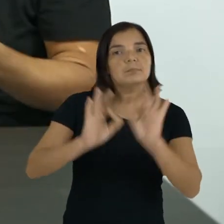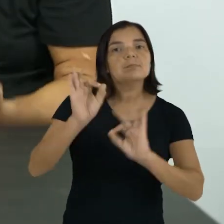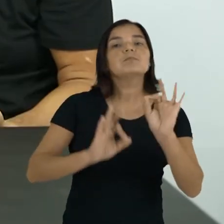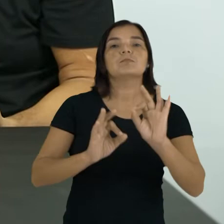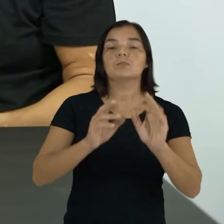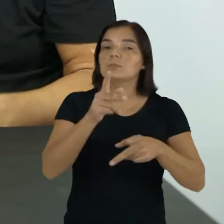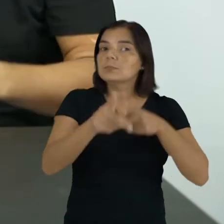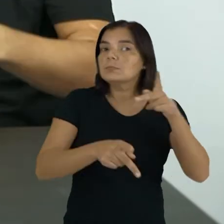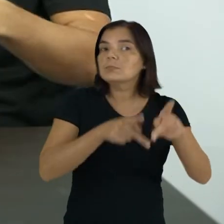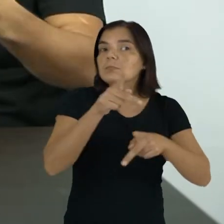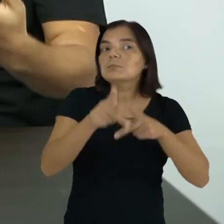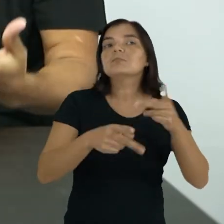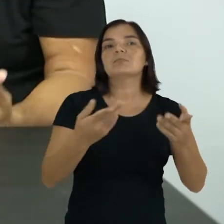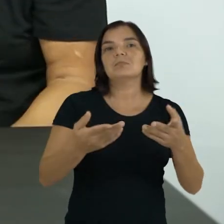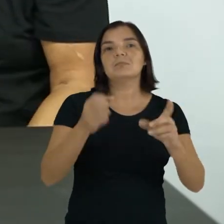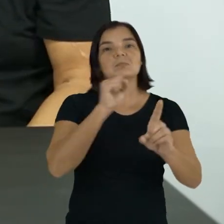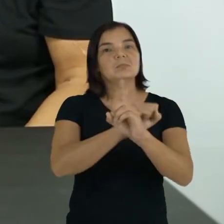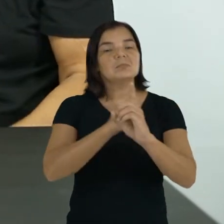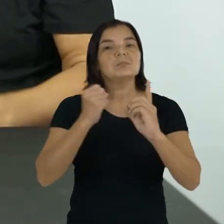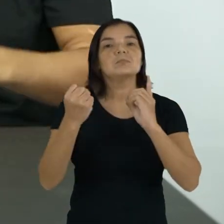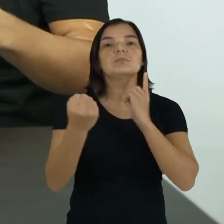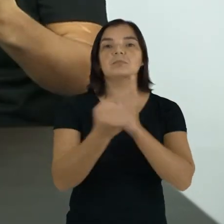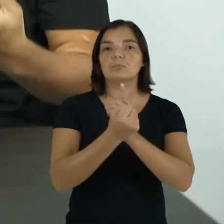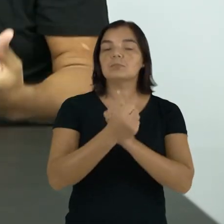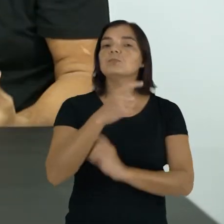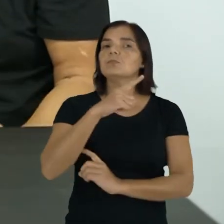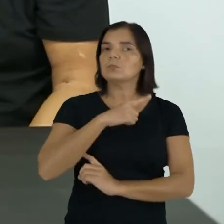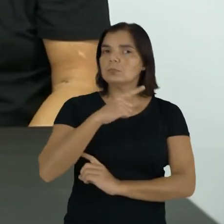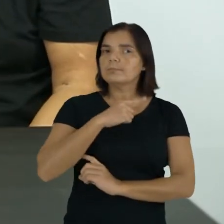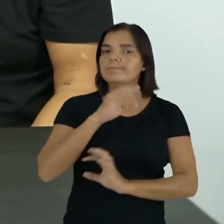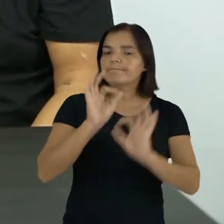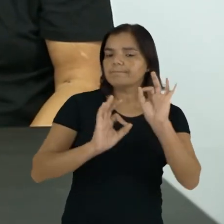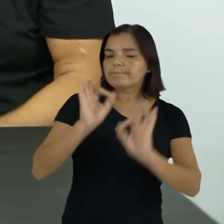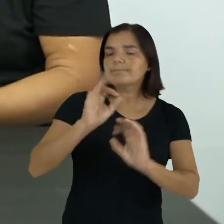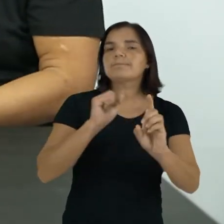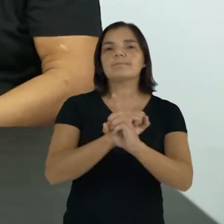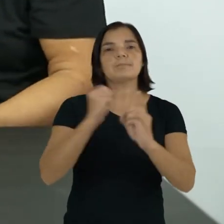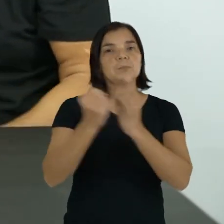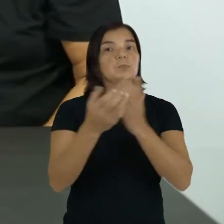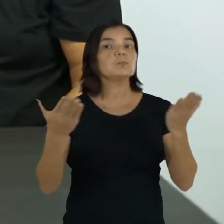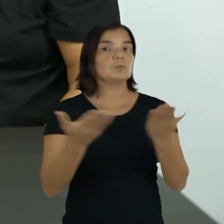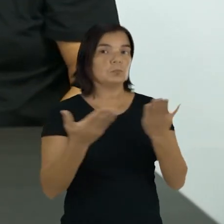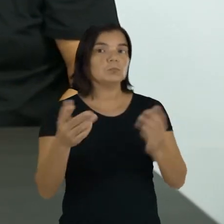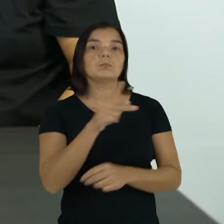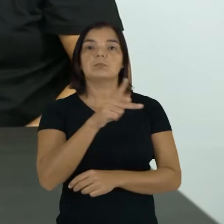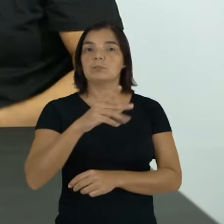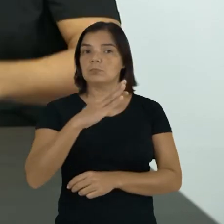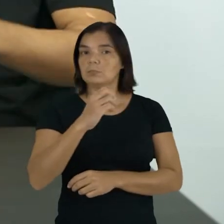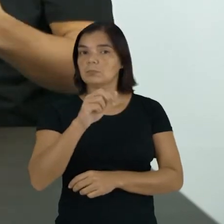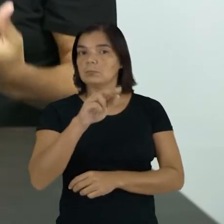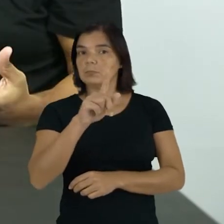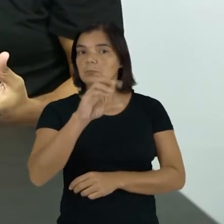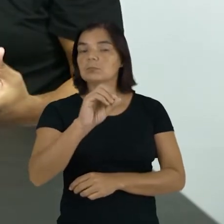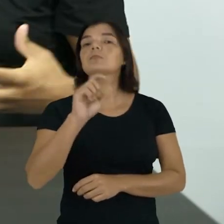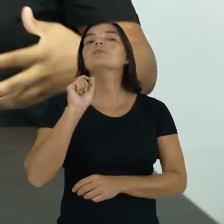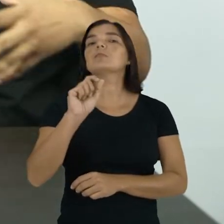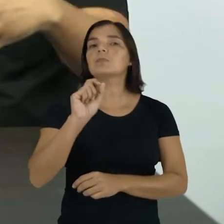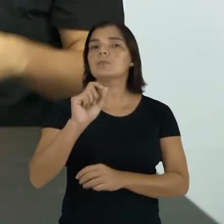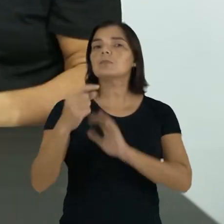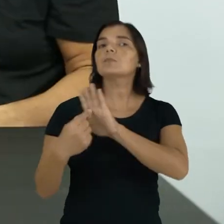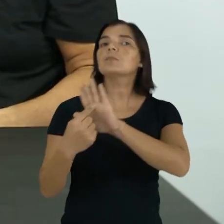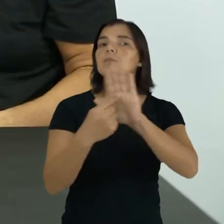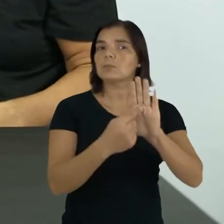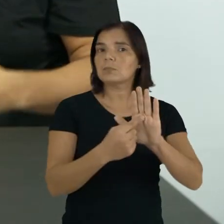nosso povo, né, na formação social. Sim. O que nós temos de formação social hoje, professor Carlos, é justamente um reflexo